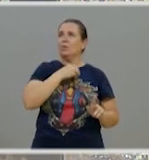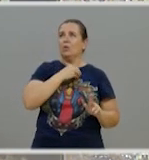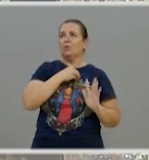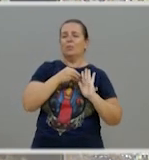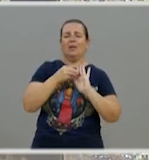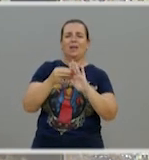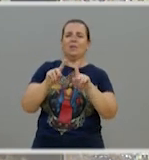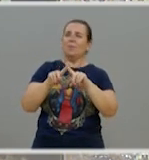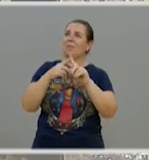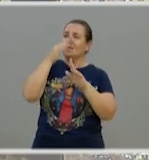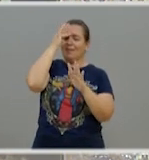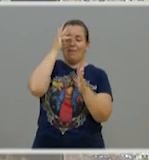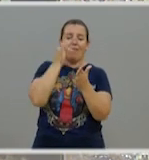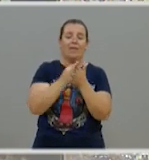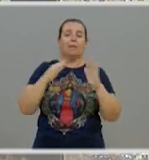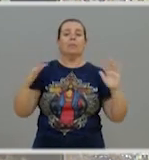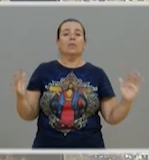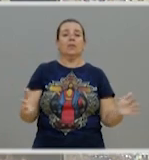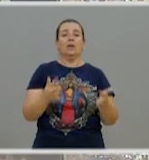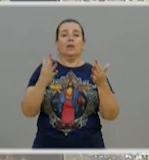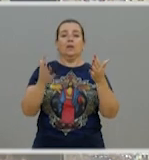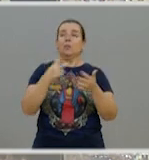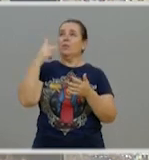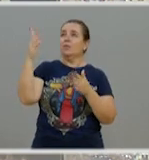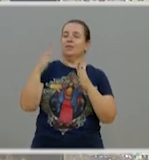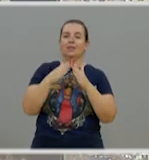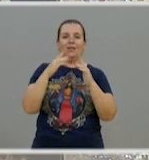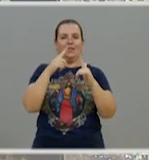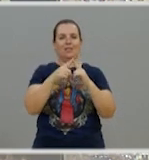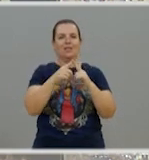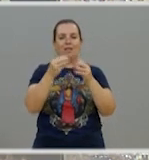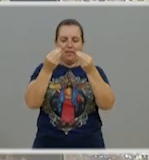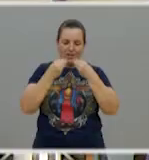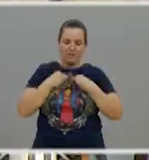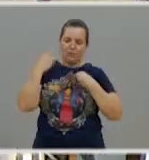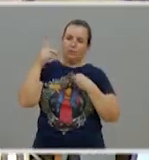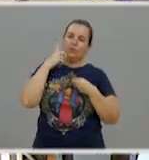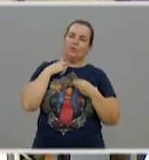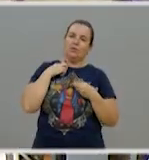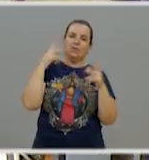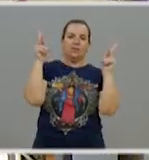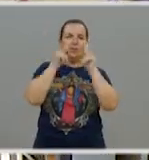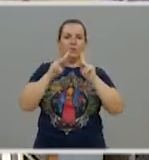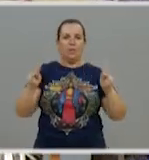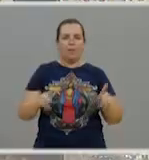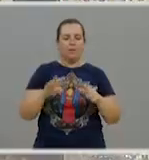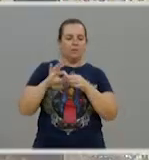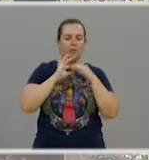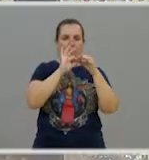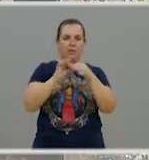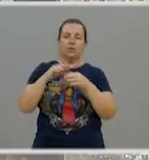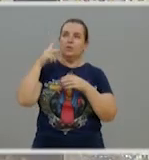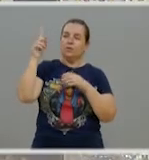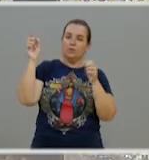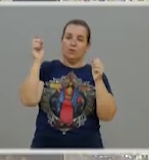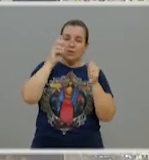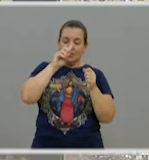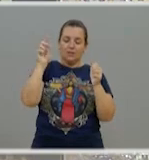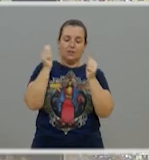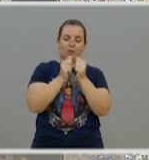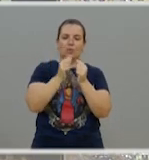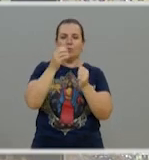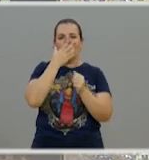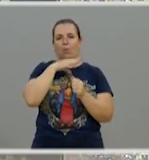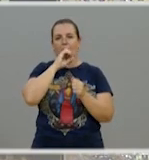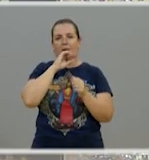olheis os nossos pecados, mas a fé que anima a vossa igreja. Dai-lhe segundo o vosso desejo a paz e a unidade. Vós